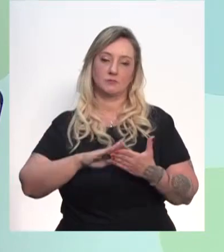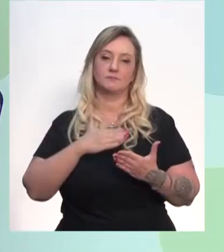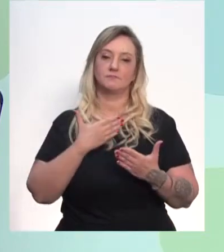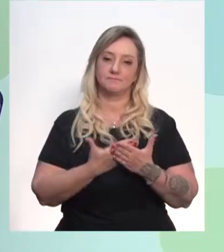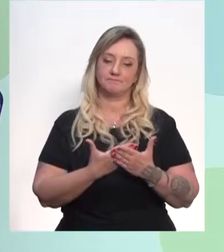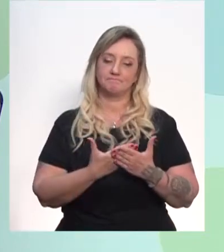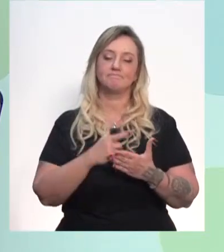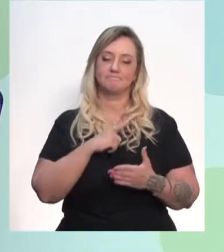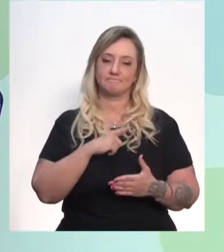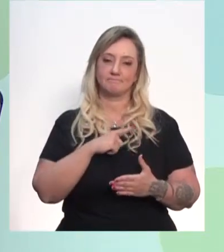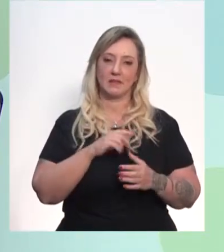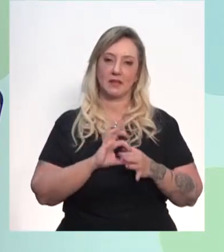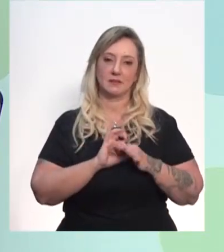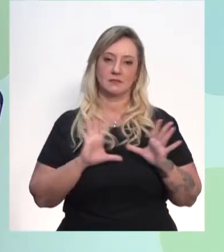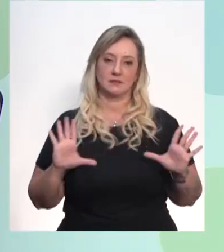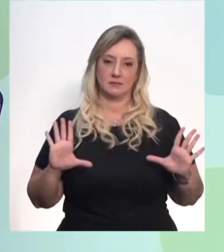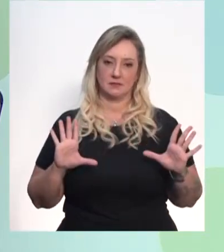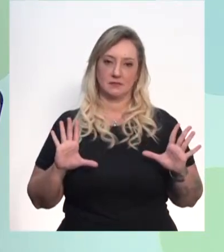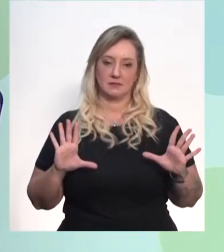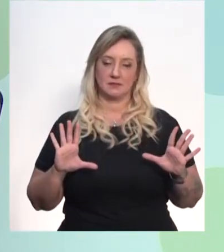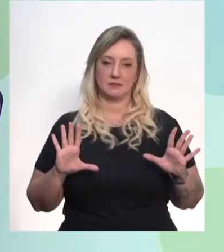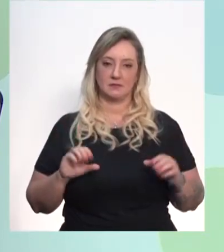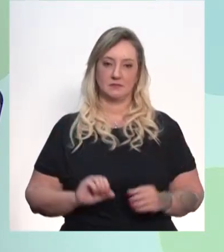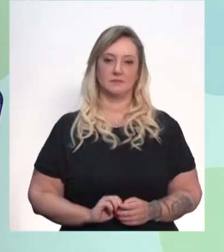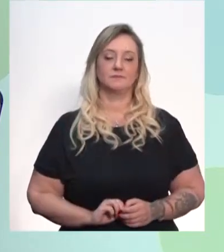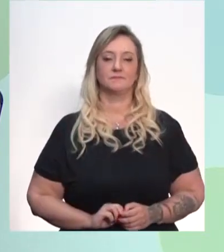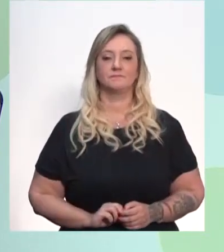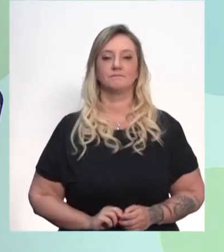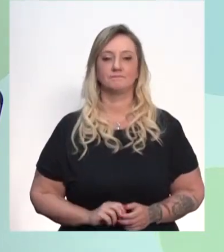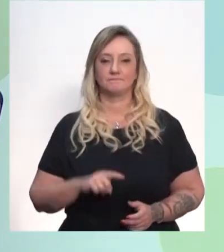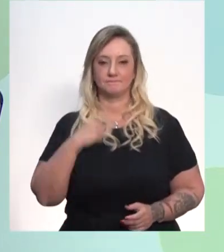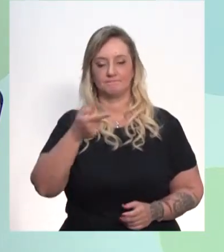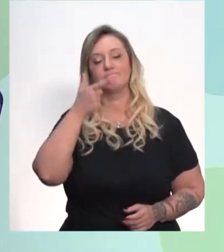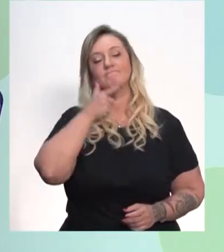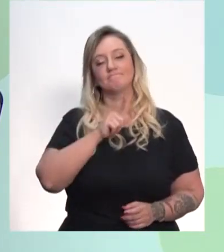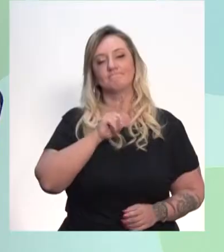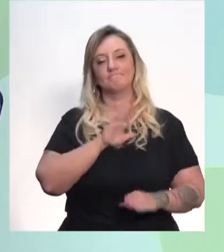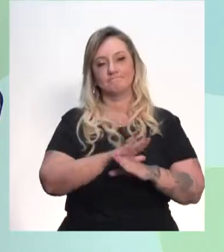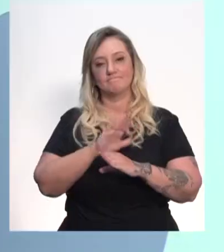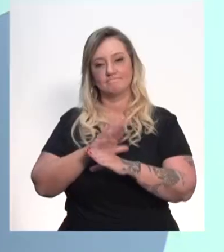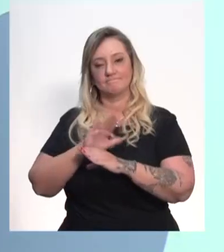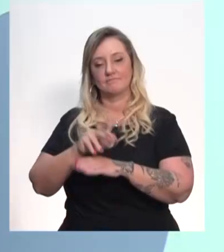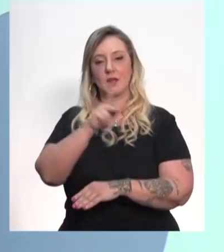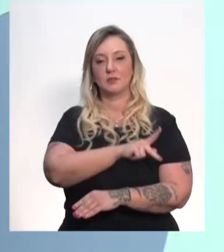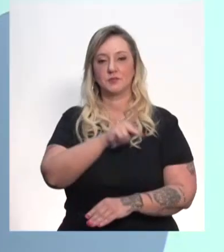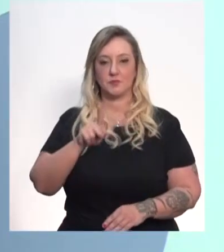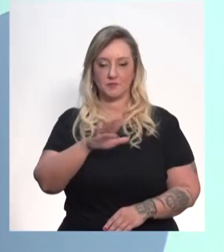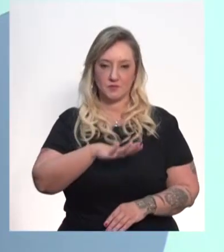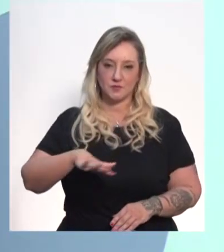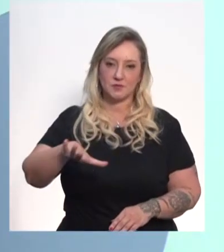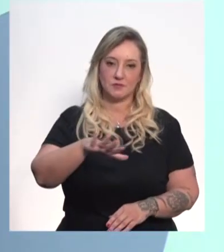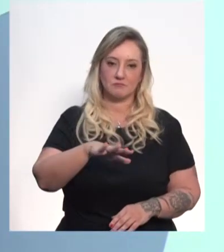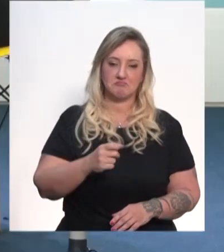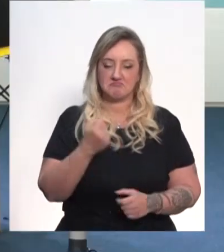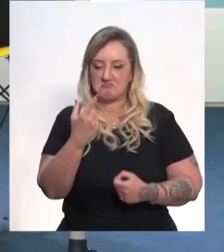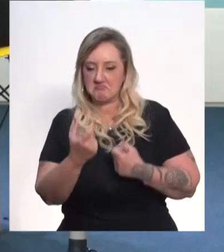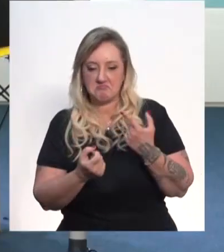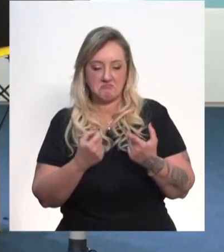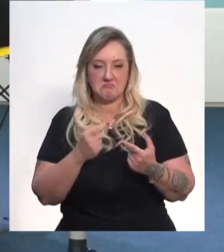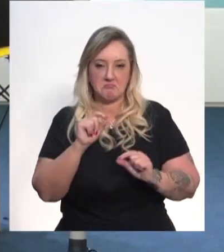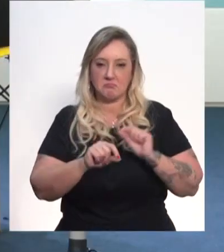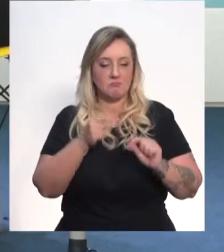também tenham condições de finalizar e de realizar essa atividade. Próximo slide, por favor. Aí é só mostrando um